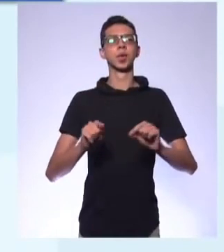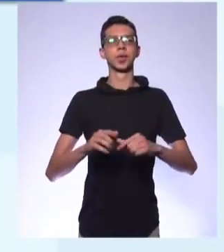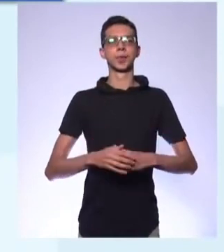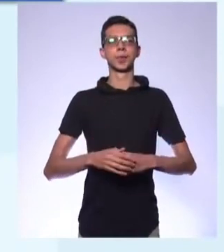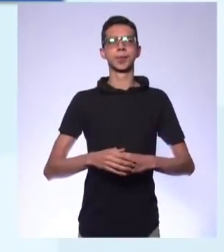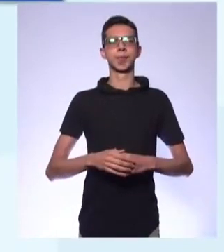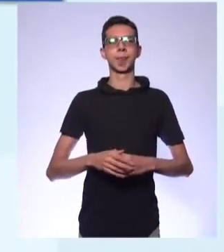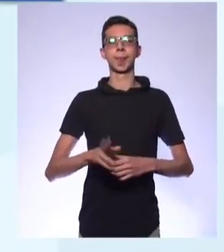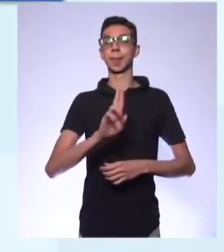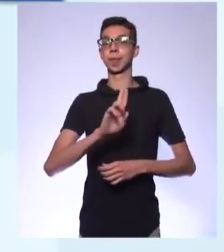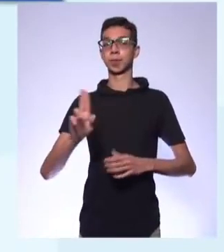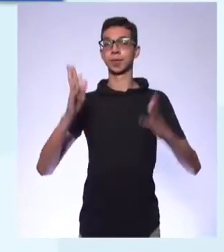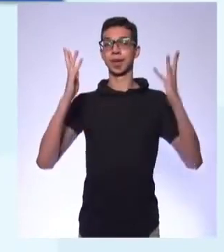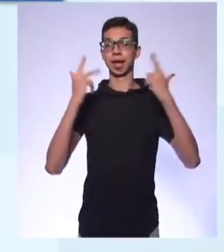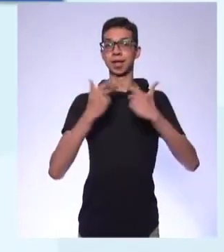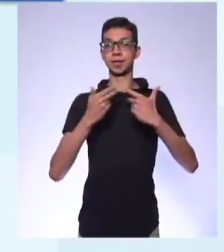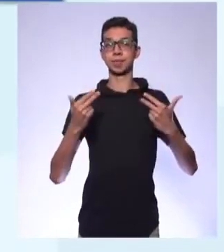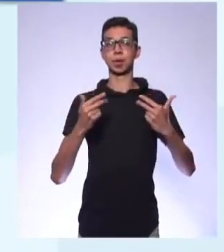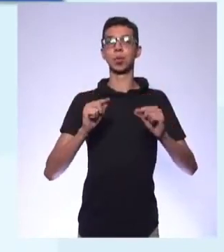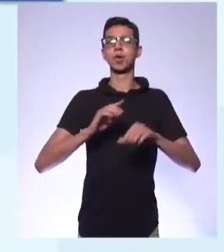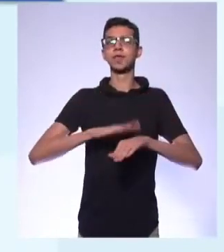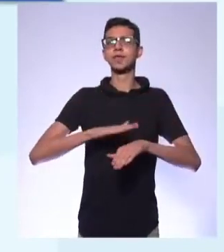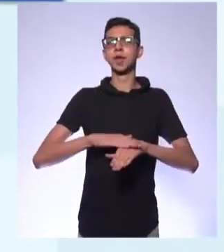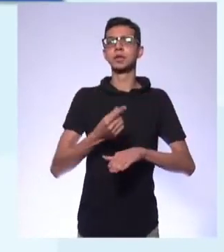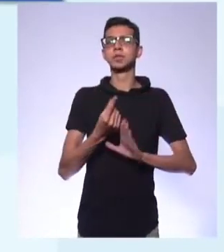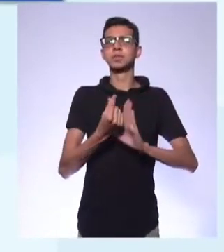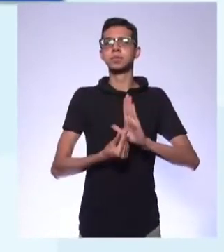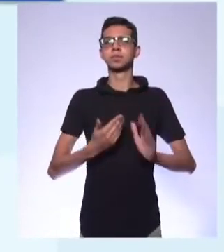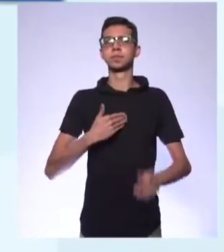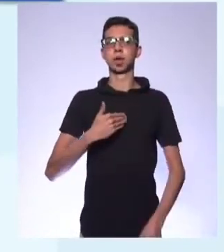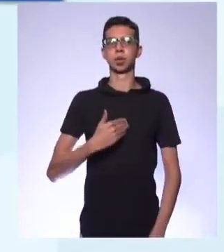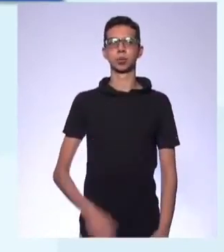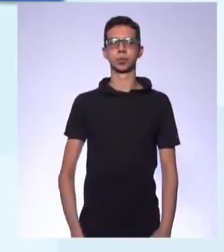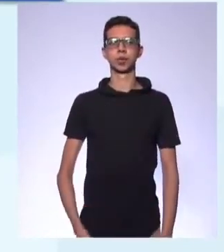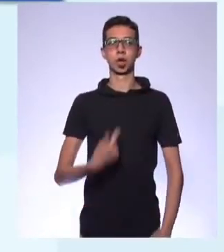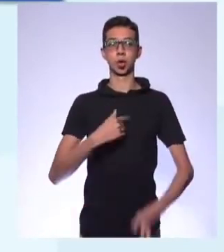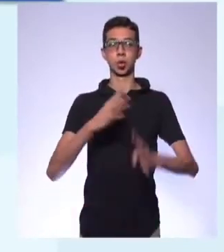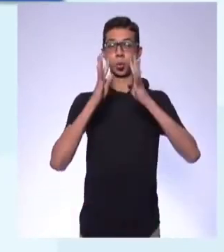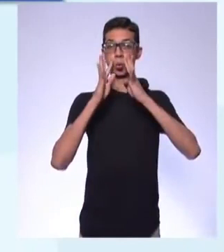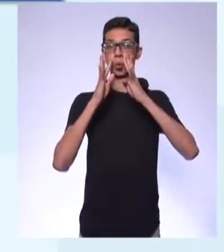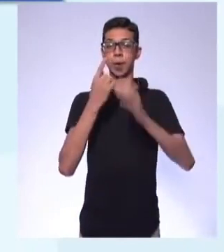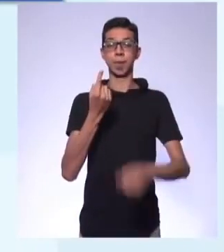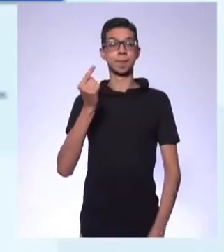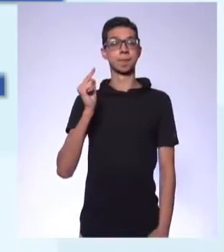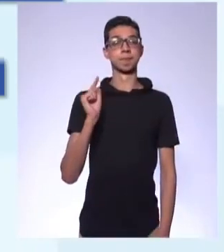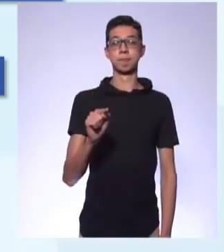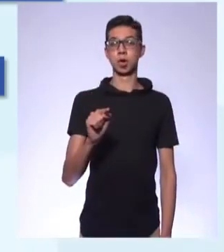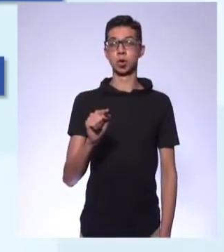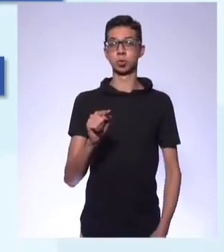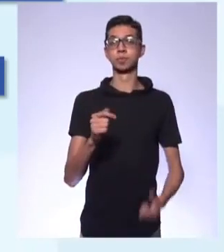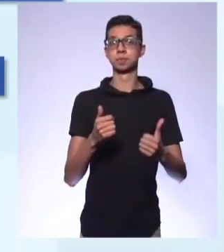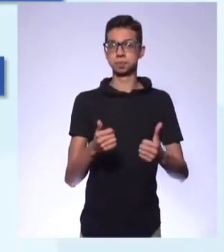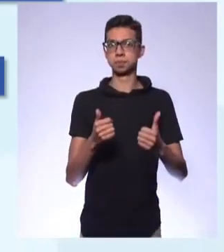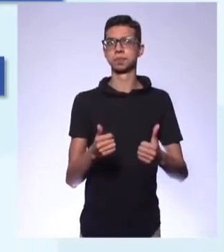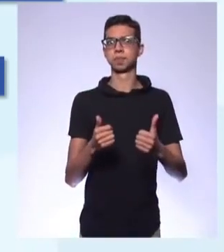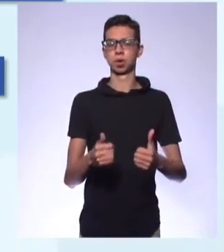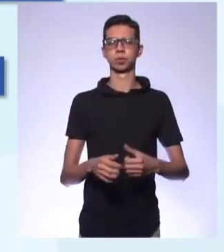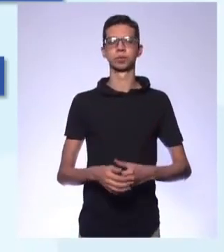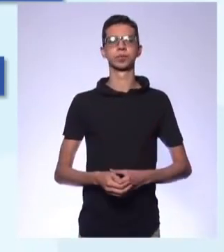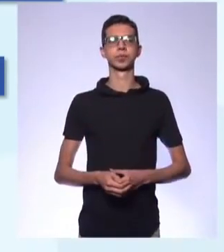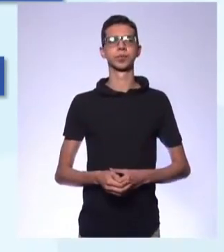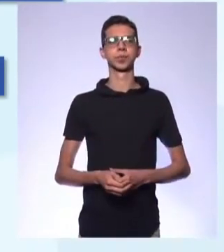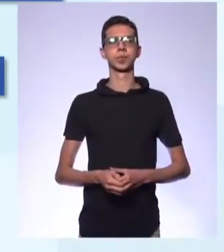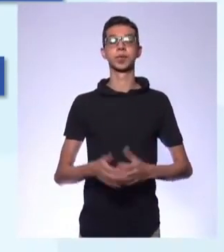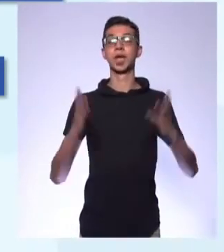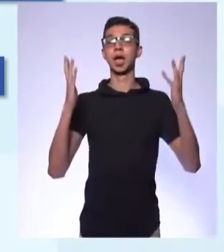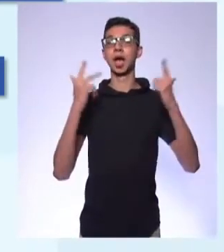minha franquia? Vou assistir 1000 vezes. Muito bom. Observe Animais